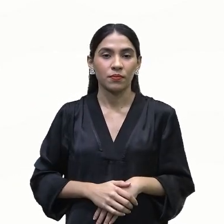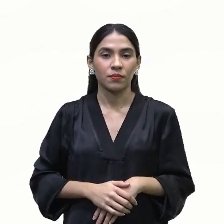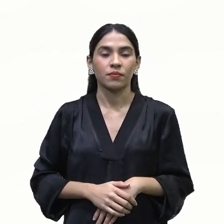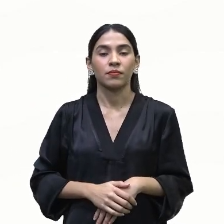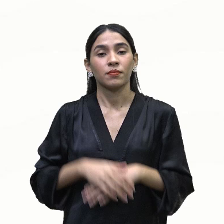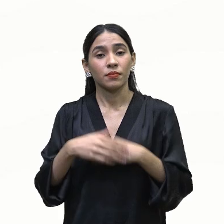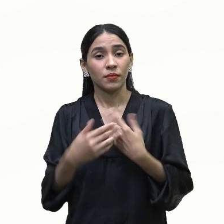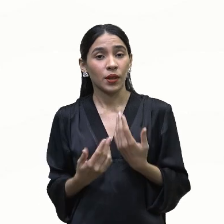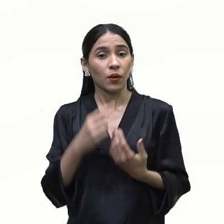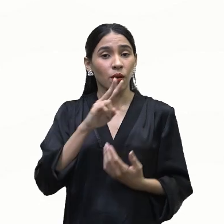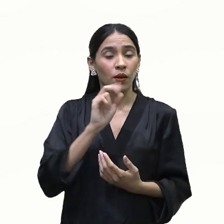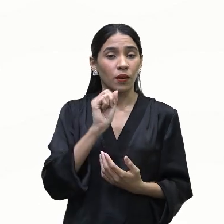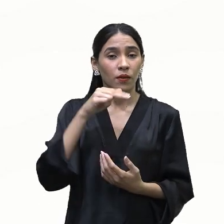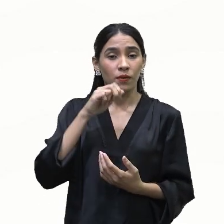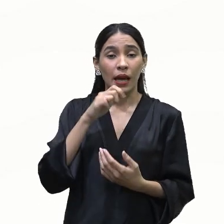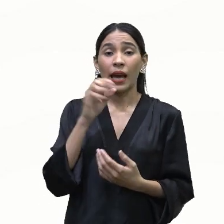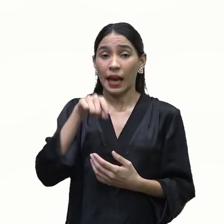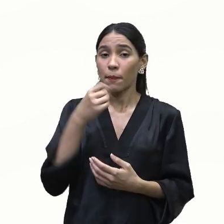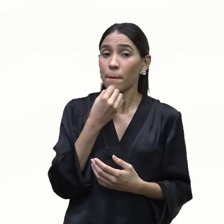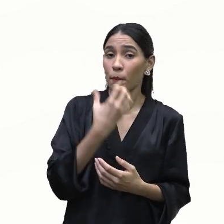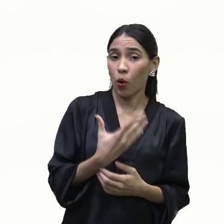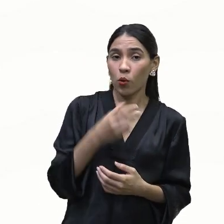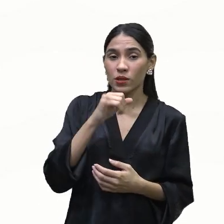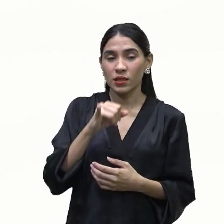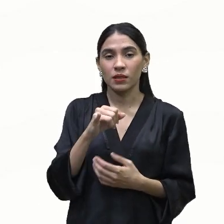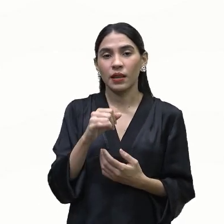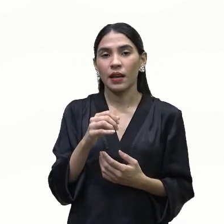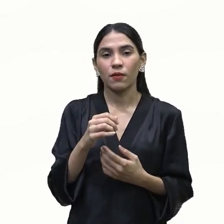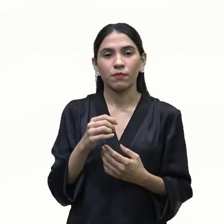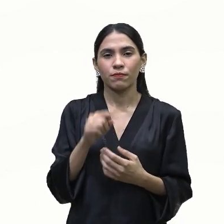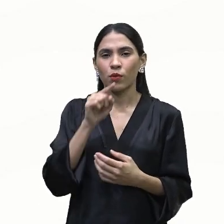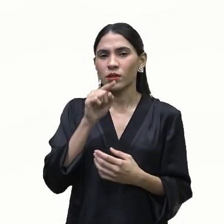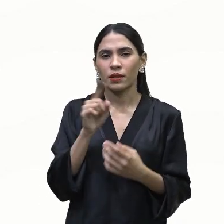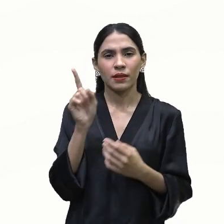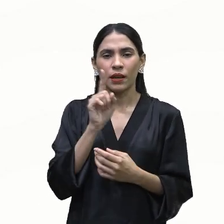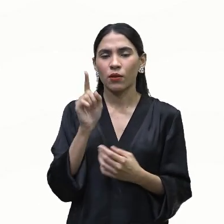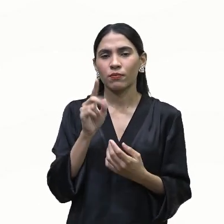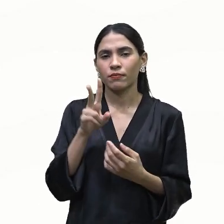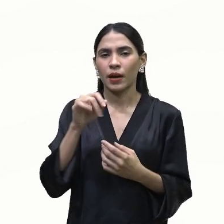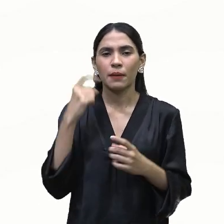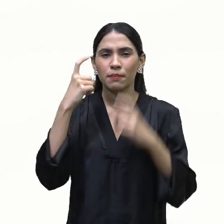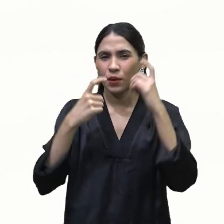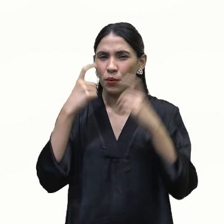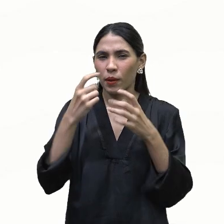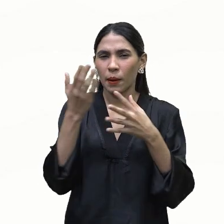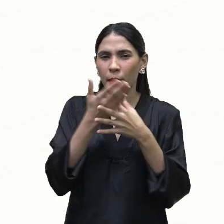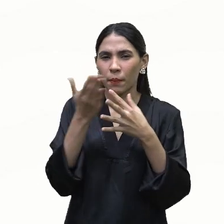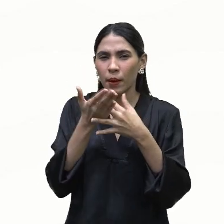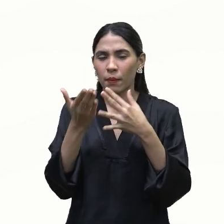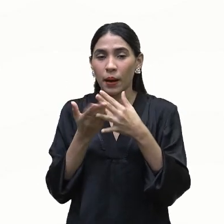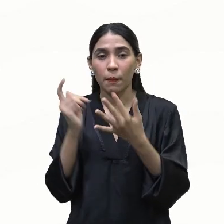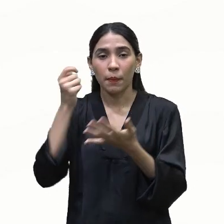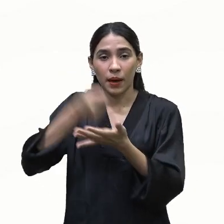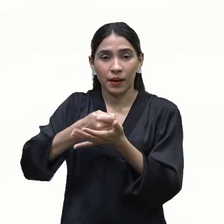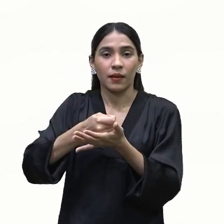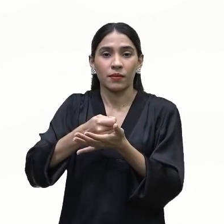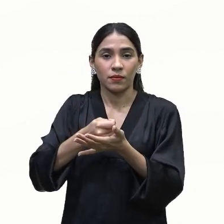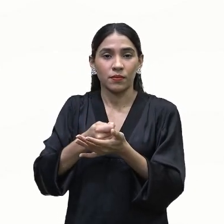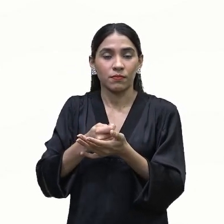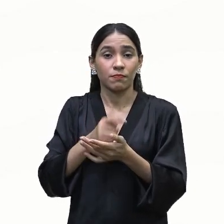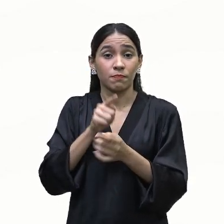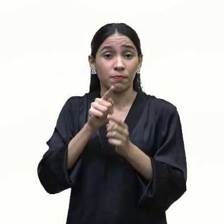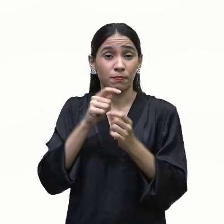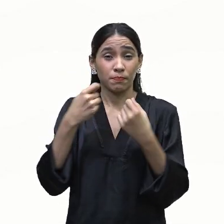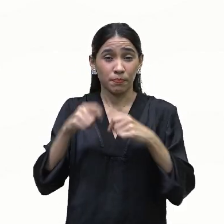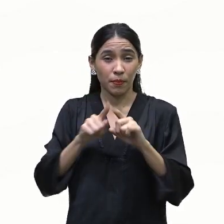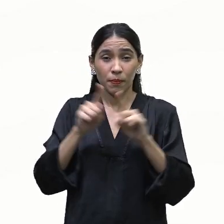é que podemos chamar assim, é que você não vai se preocupar em pagar a parcela. você só vai ter que se